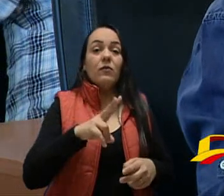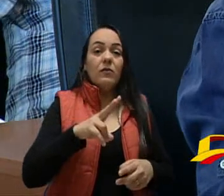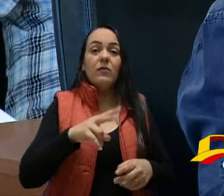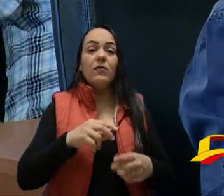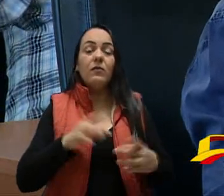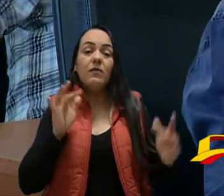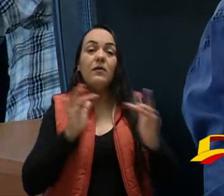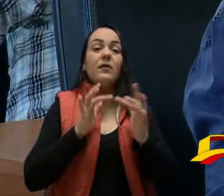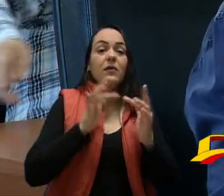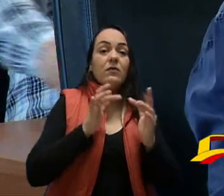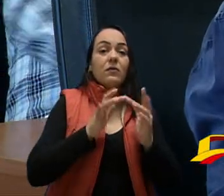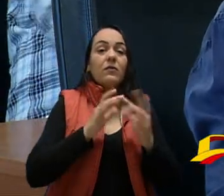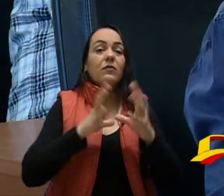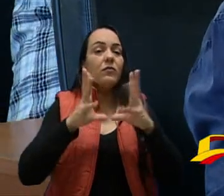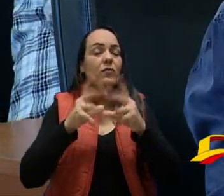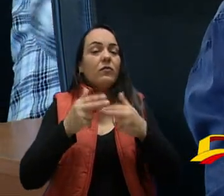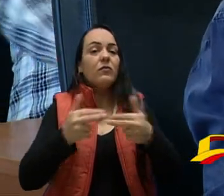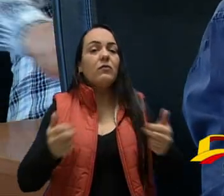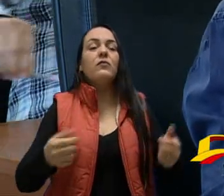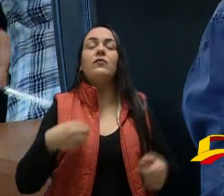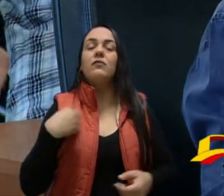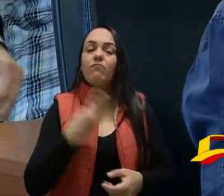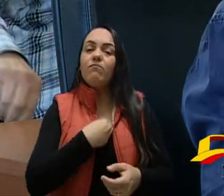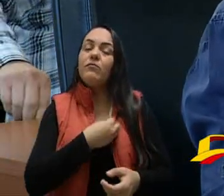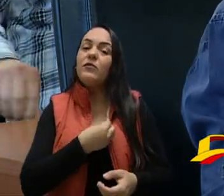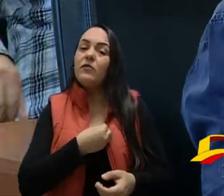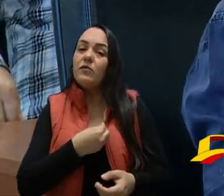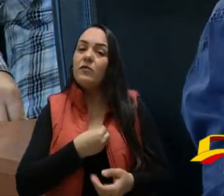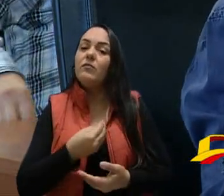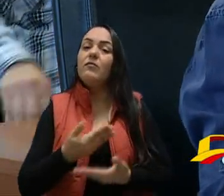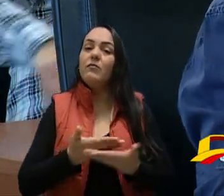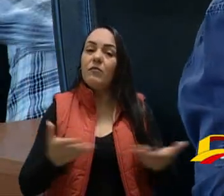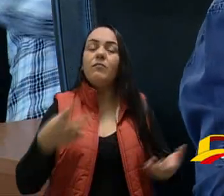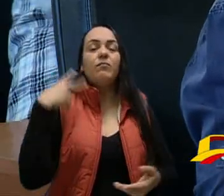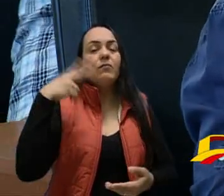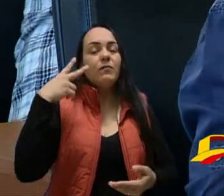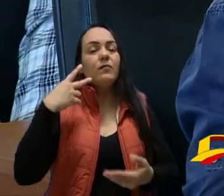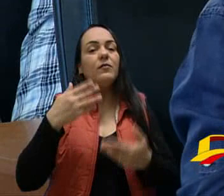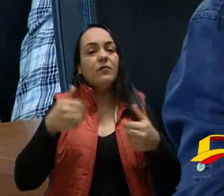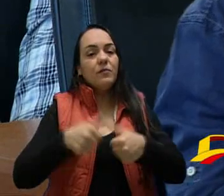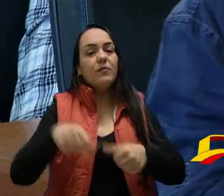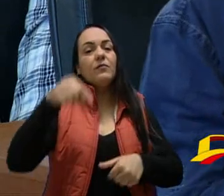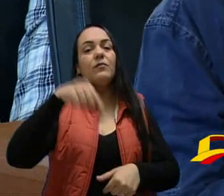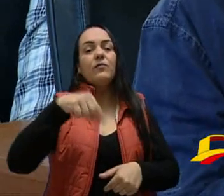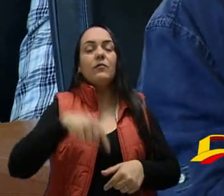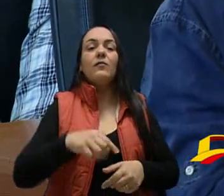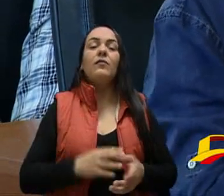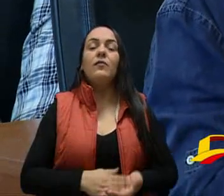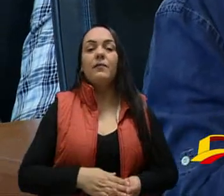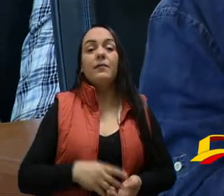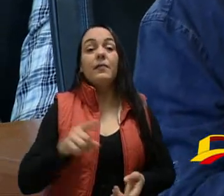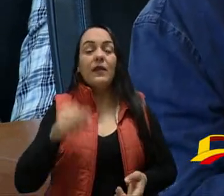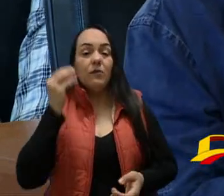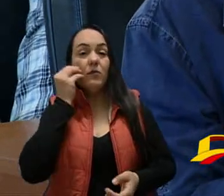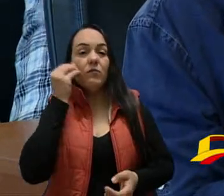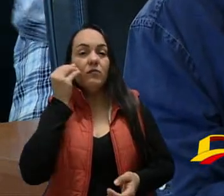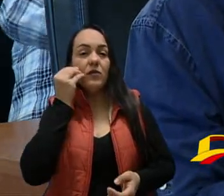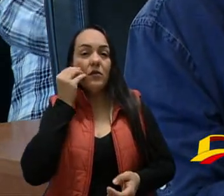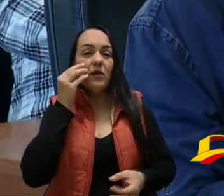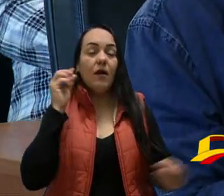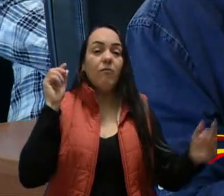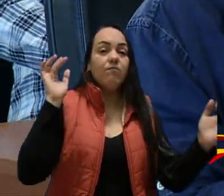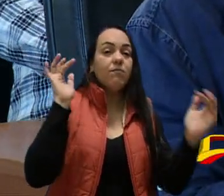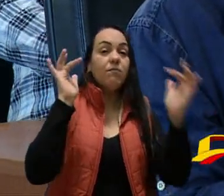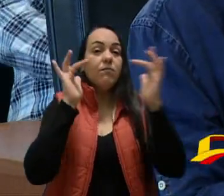oração todo esse momento que estamos vivendo meu bom dia também a todos os vereadores vereadores é é o seguinte vamos tentar focar